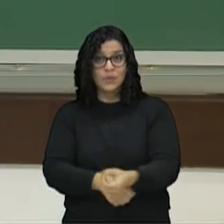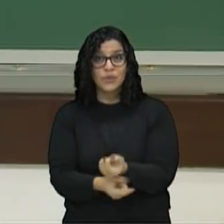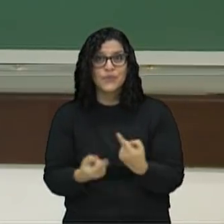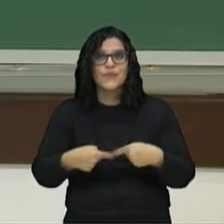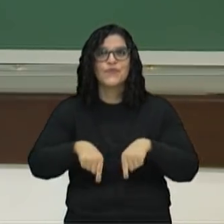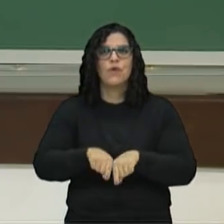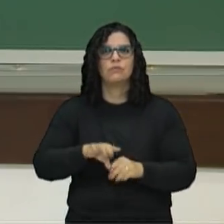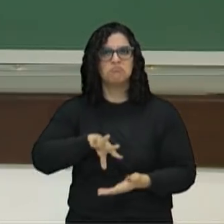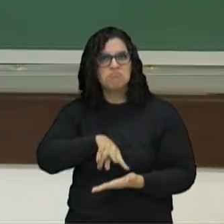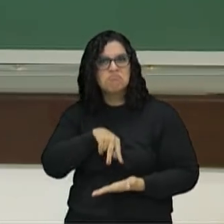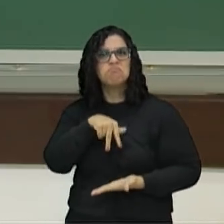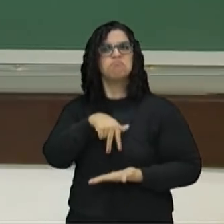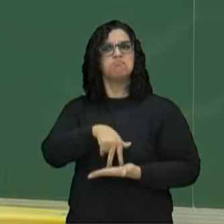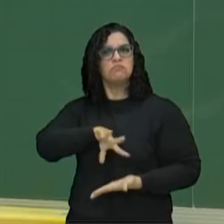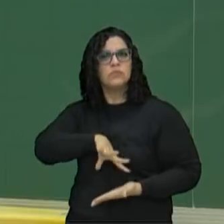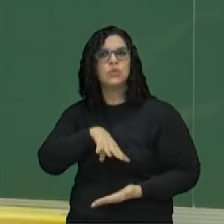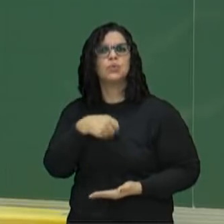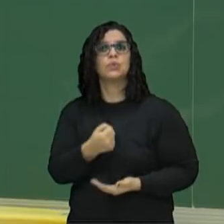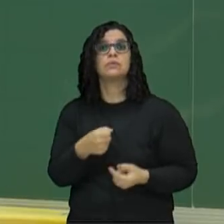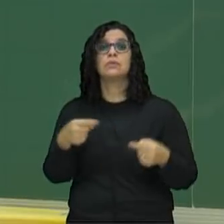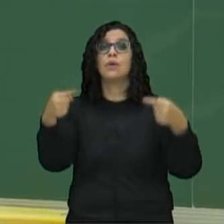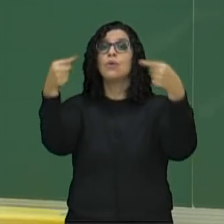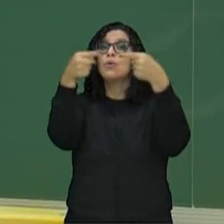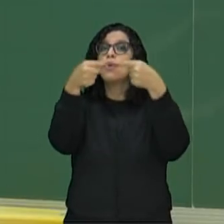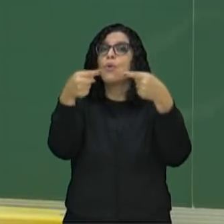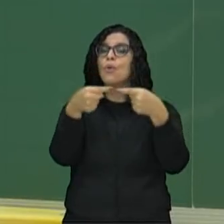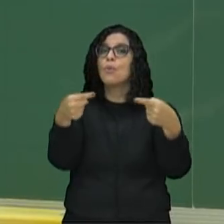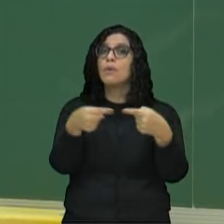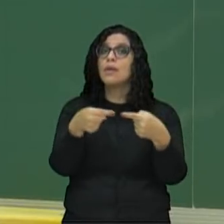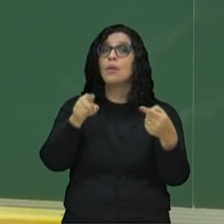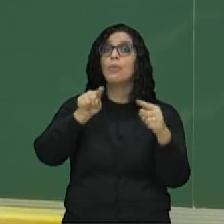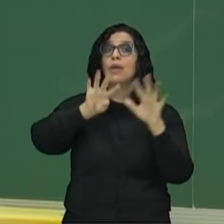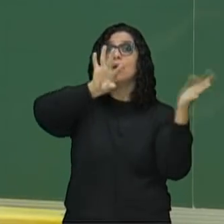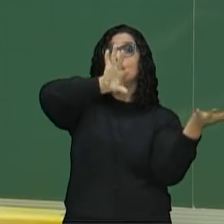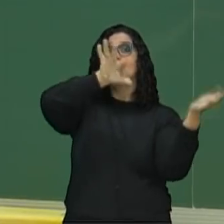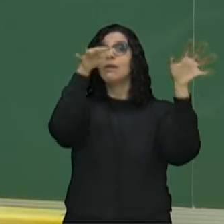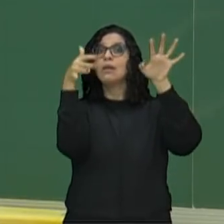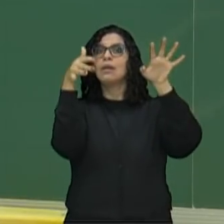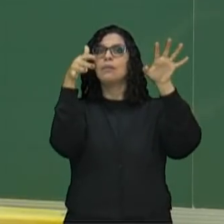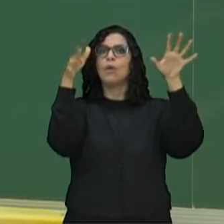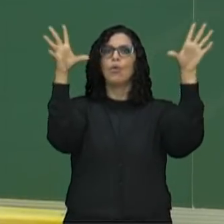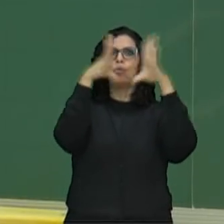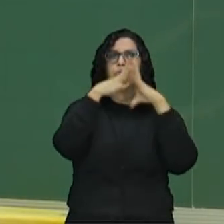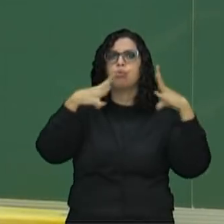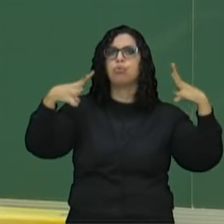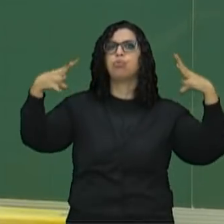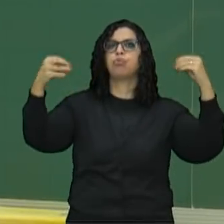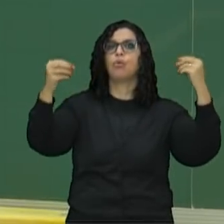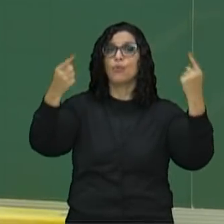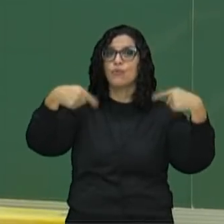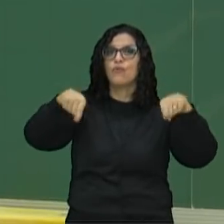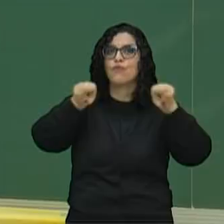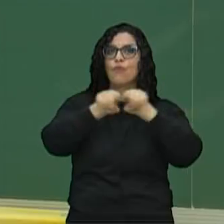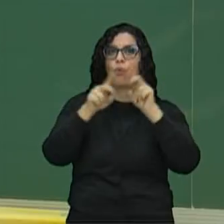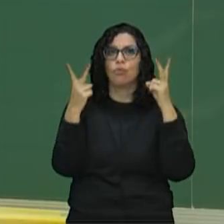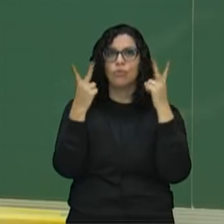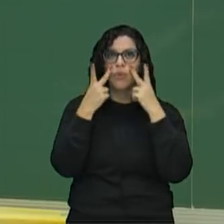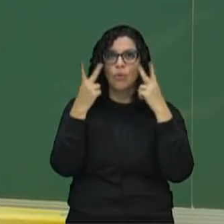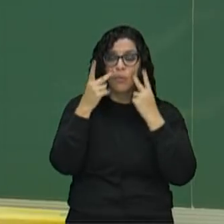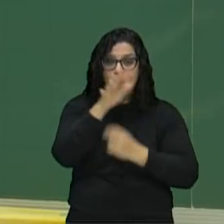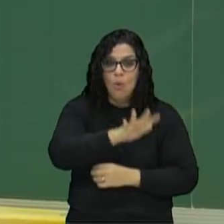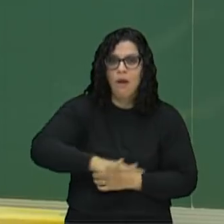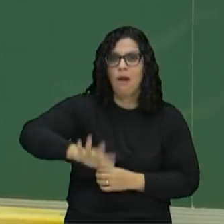elevou novamente, de acordo com a mudança do ambiente, ou seja, do